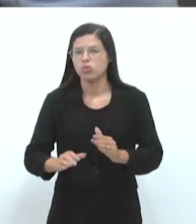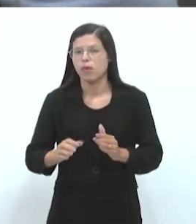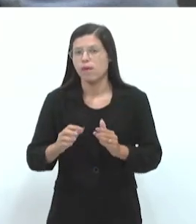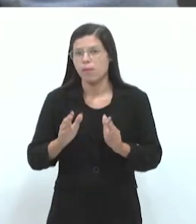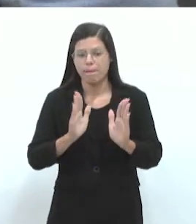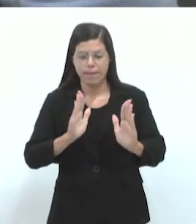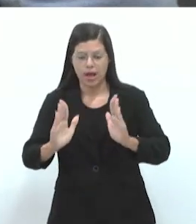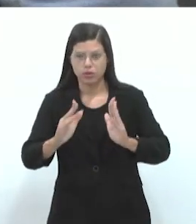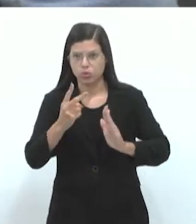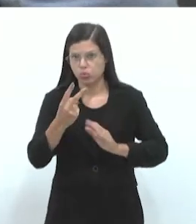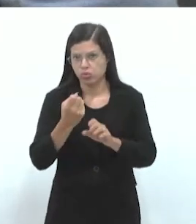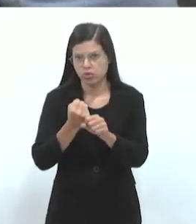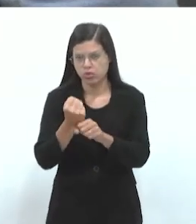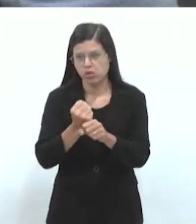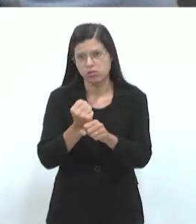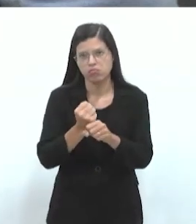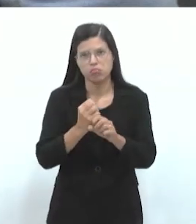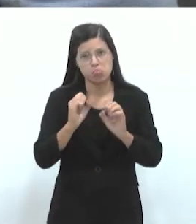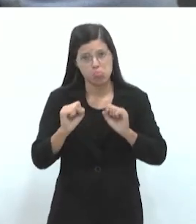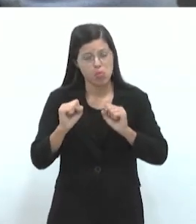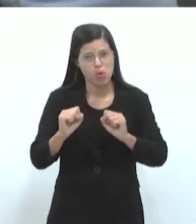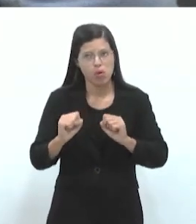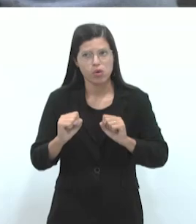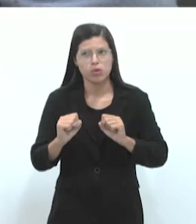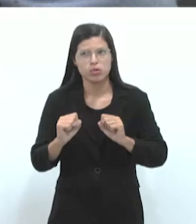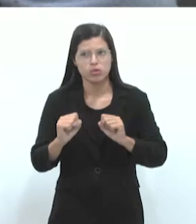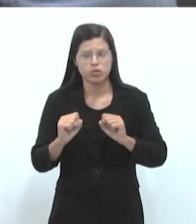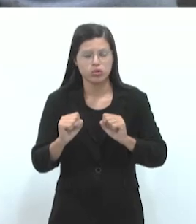anos, podendo ser